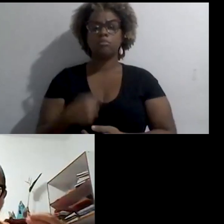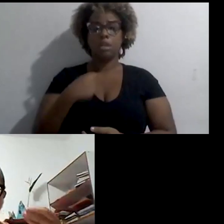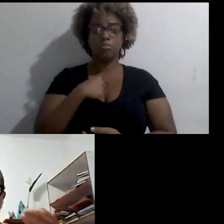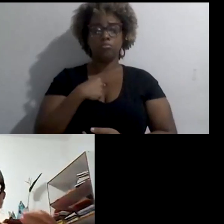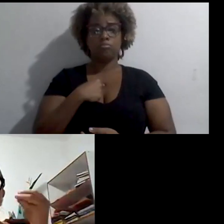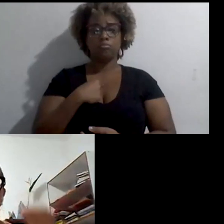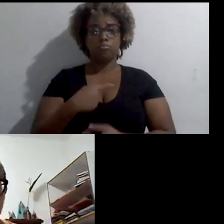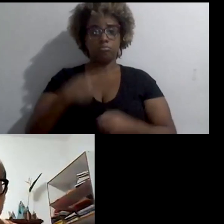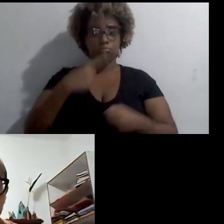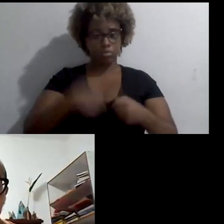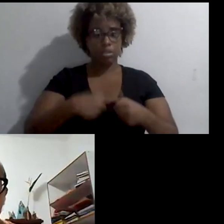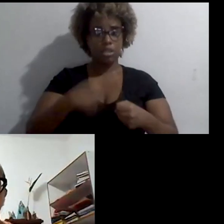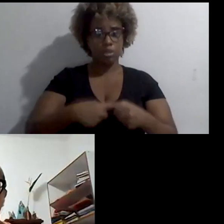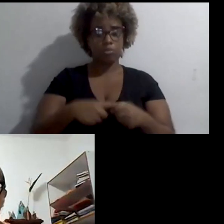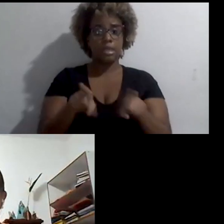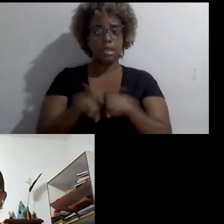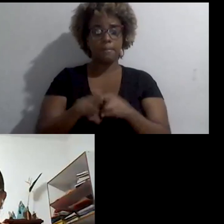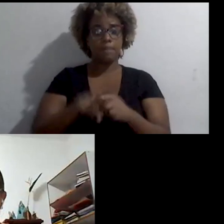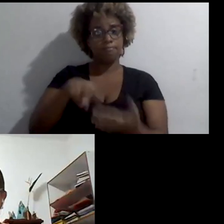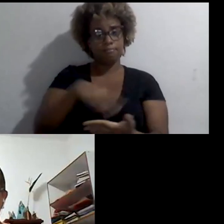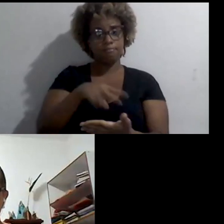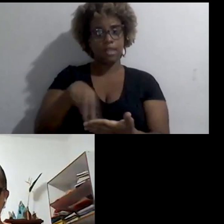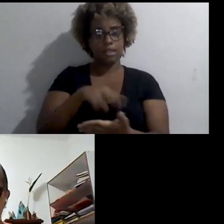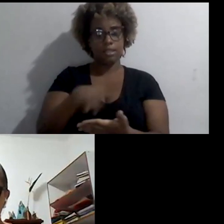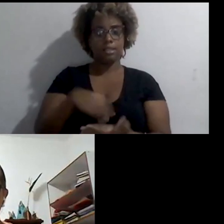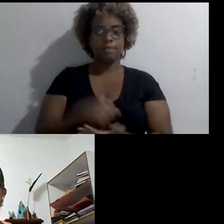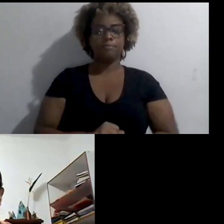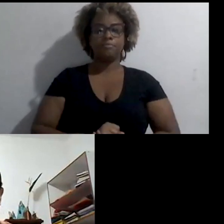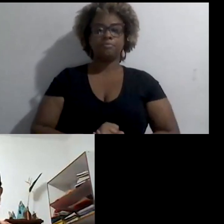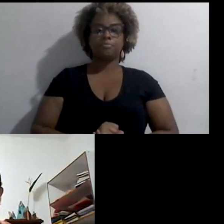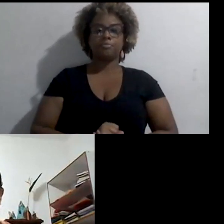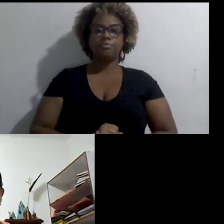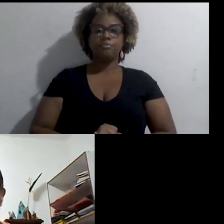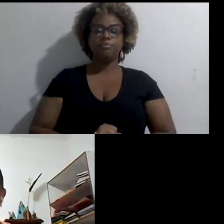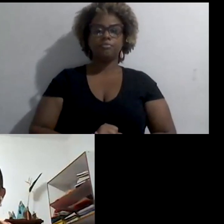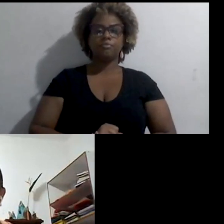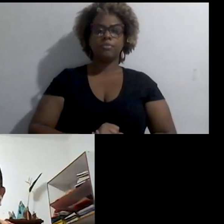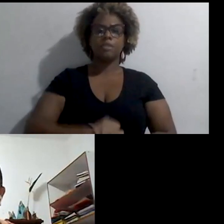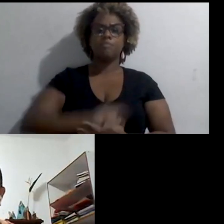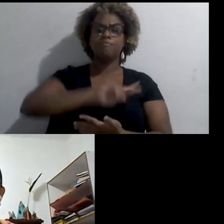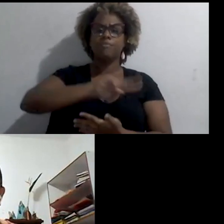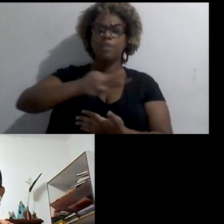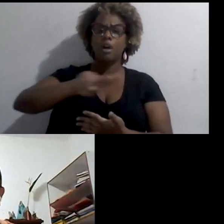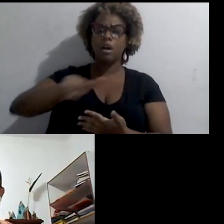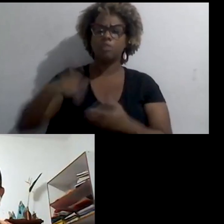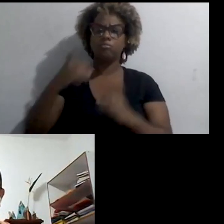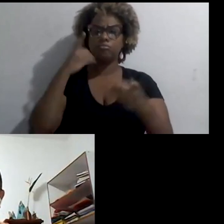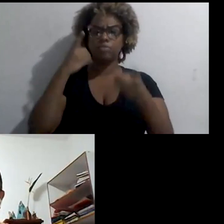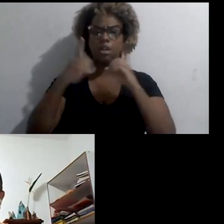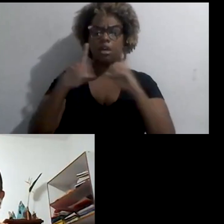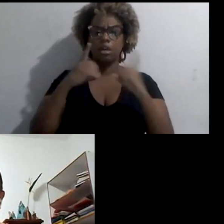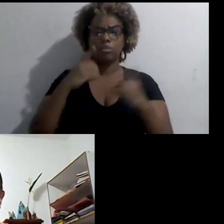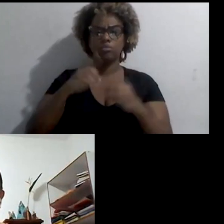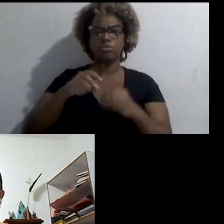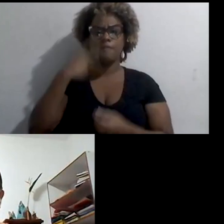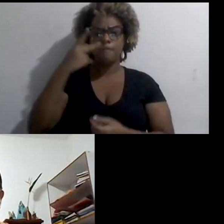né, e sou da dança. Então, e eu acho que várias falas me contemplam, principalmente a da Giga e o do